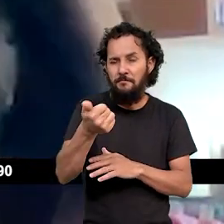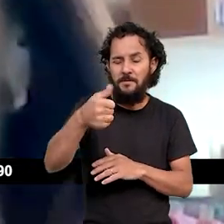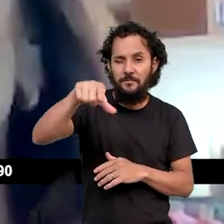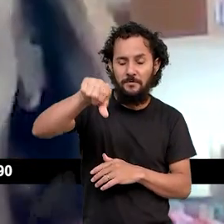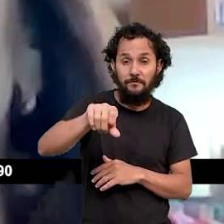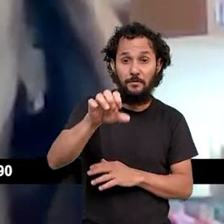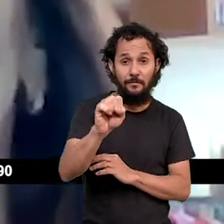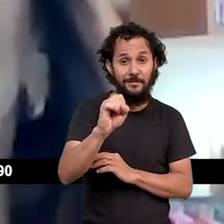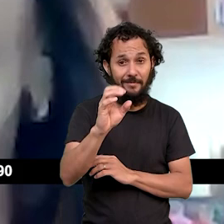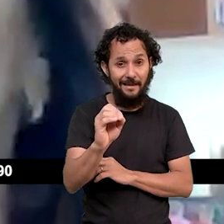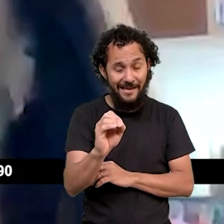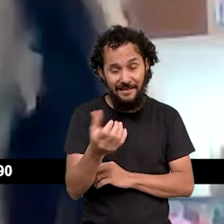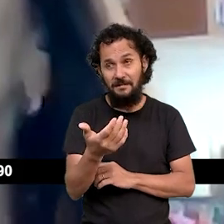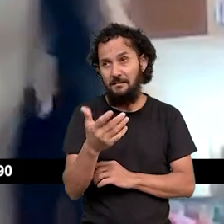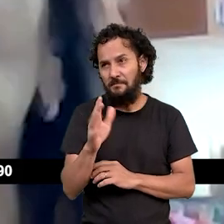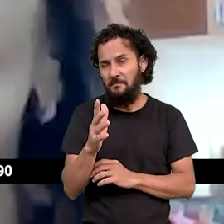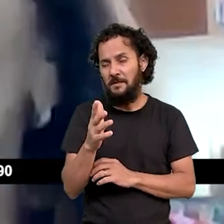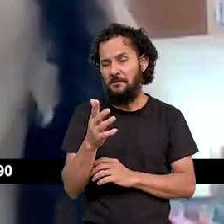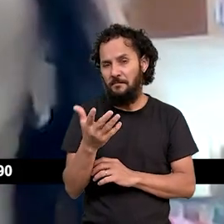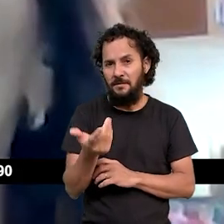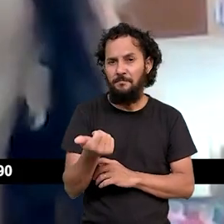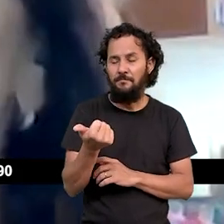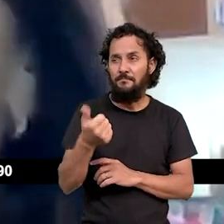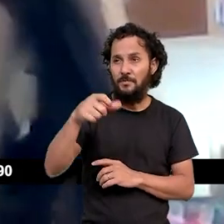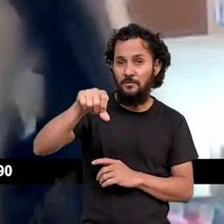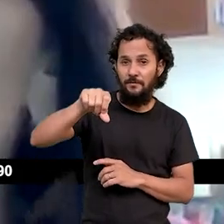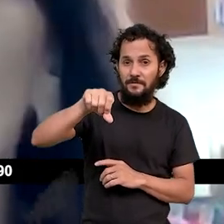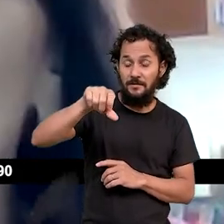de 1980, a partir dos anos de